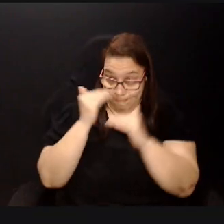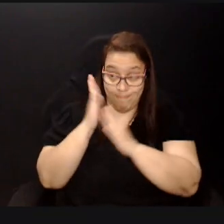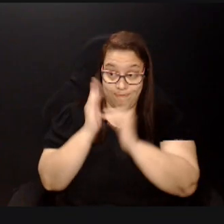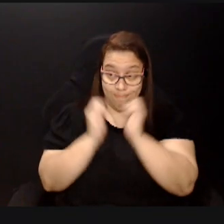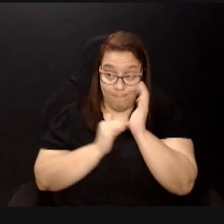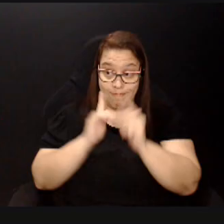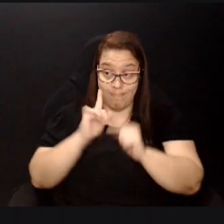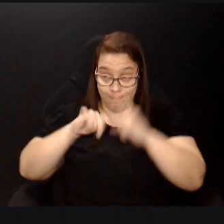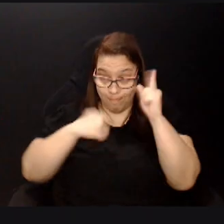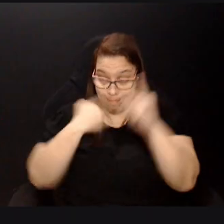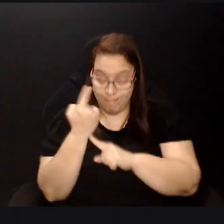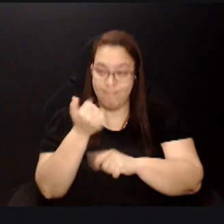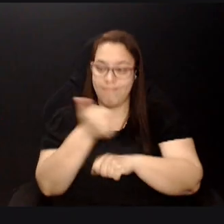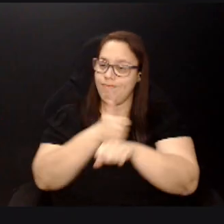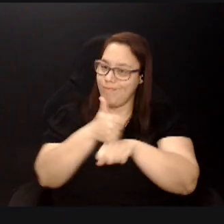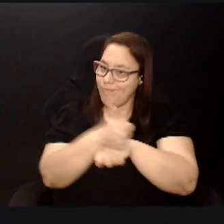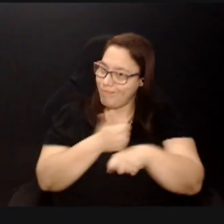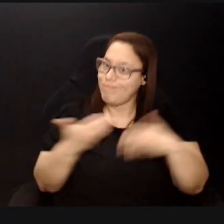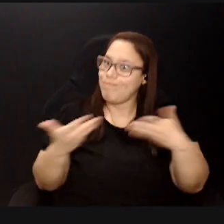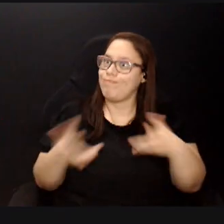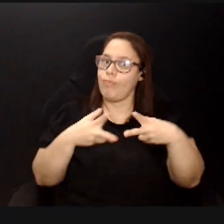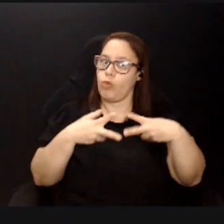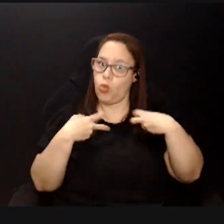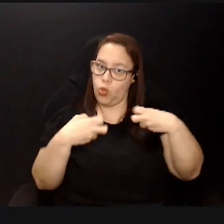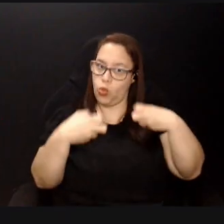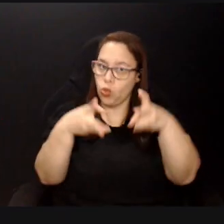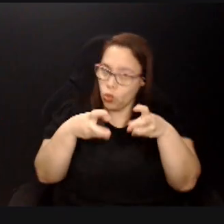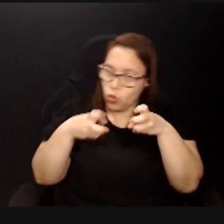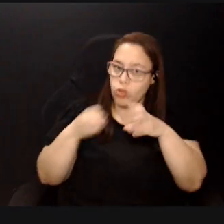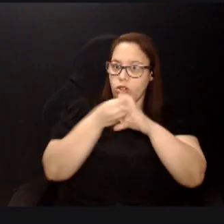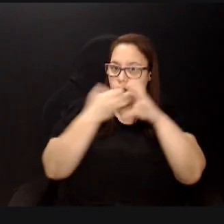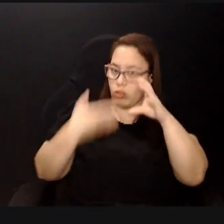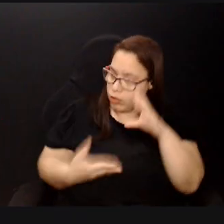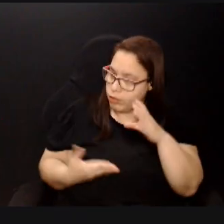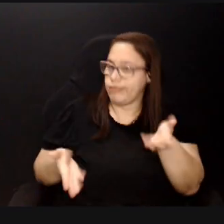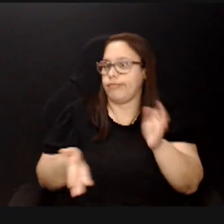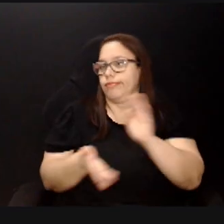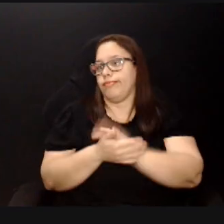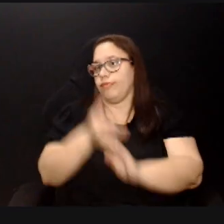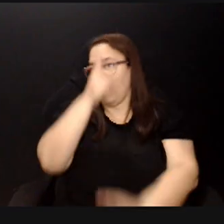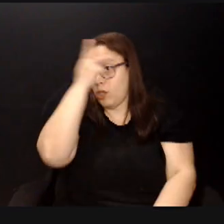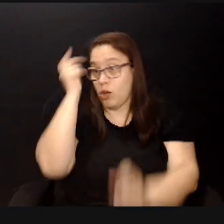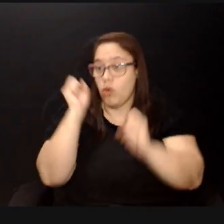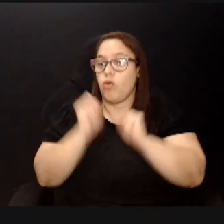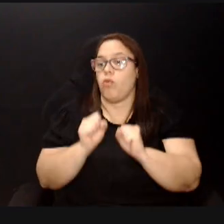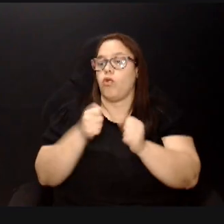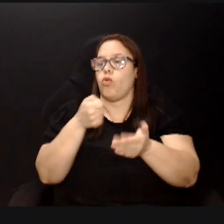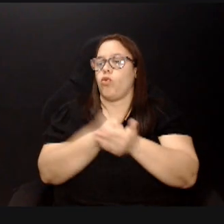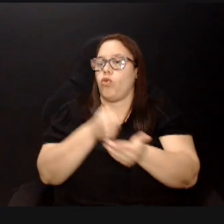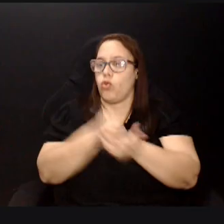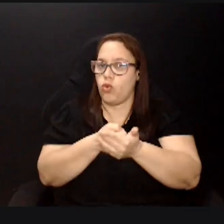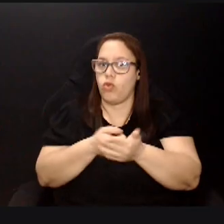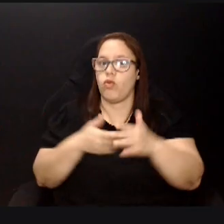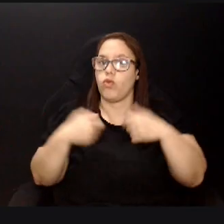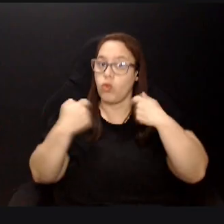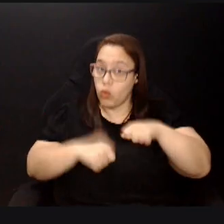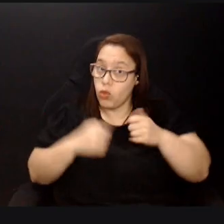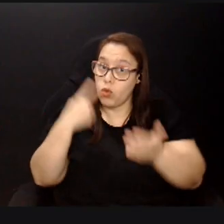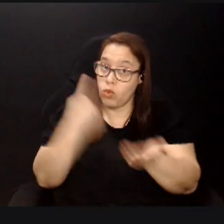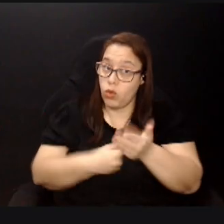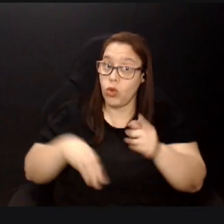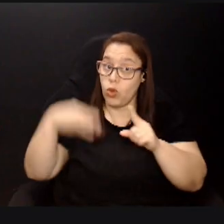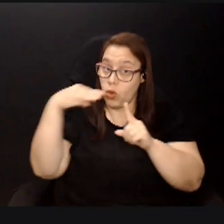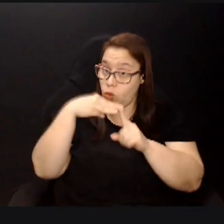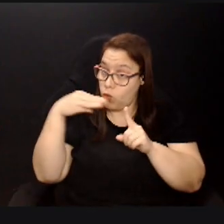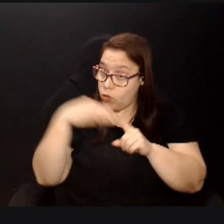evolução profissional, né, de reconhecimento das suas características. Essa pessoa pode ser cobrada, tem que ser exigida que ela cumpra as metas, como